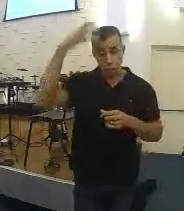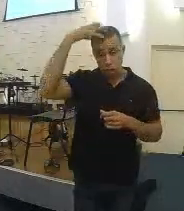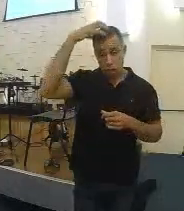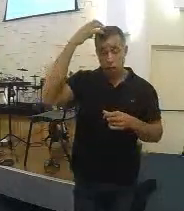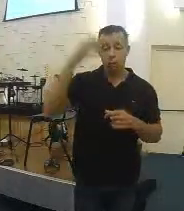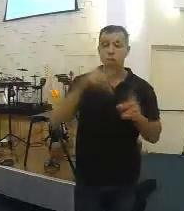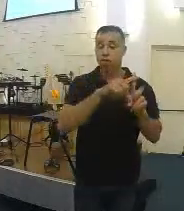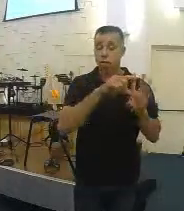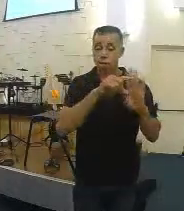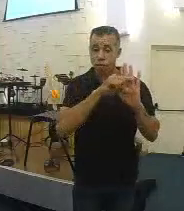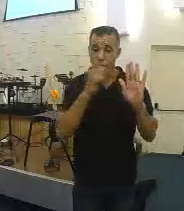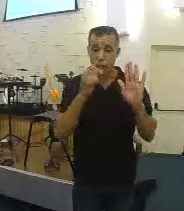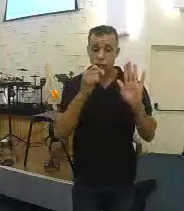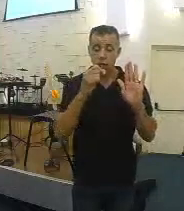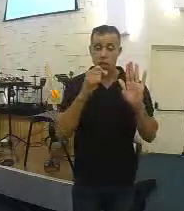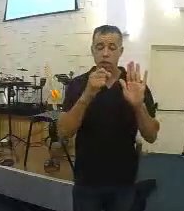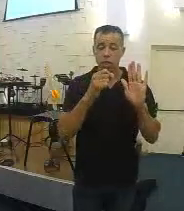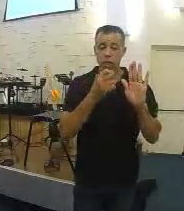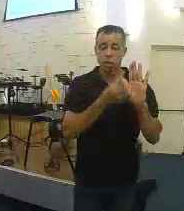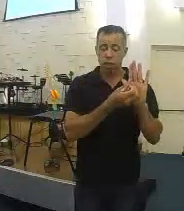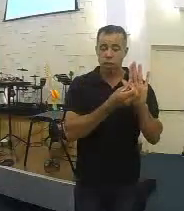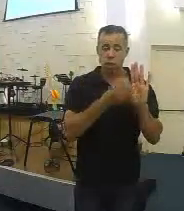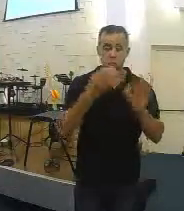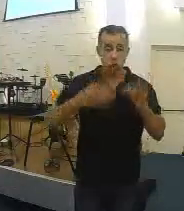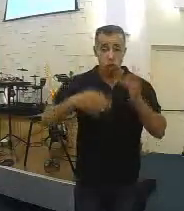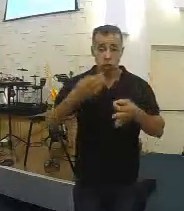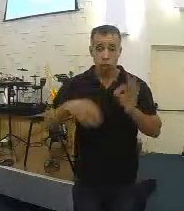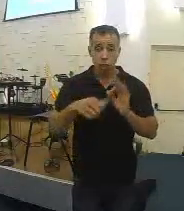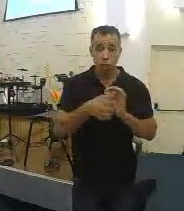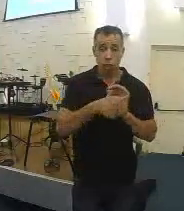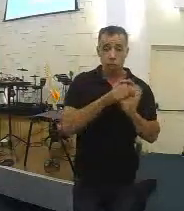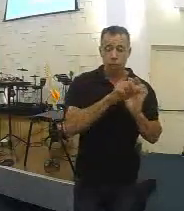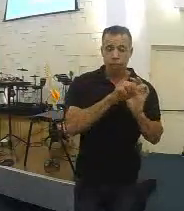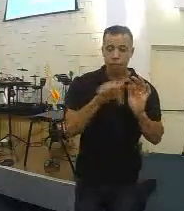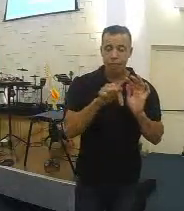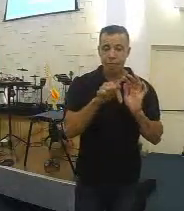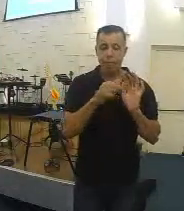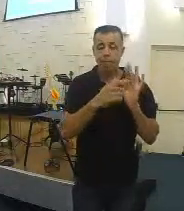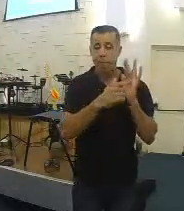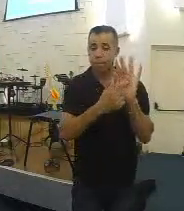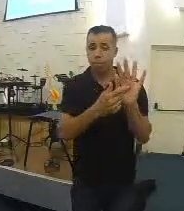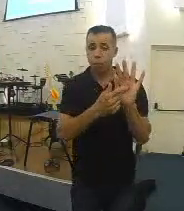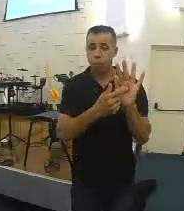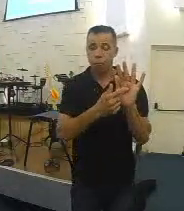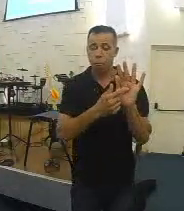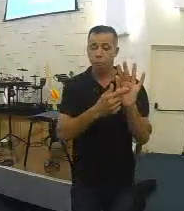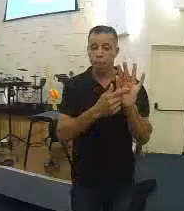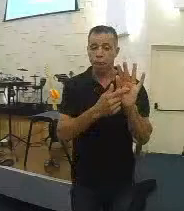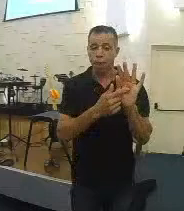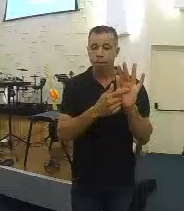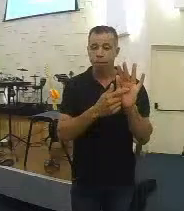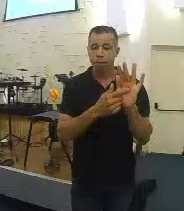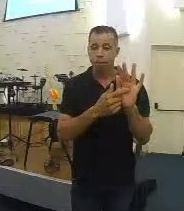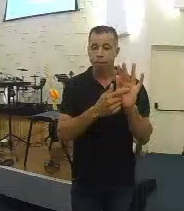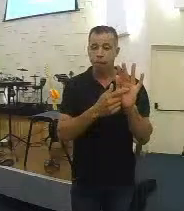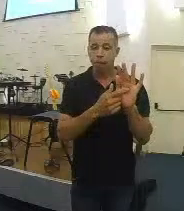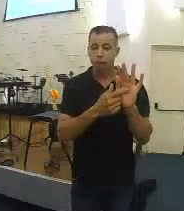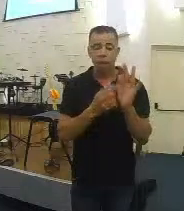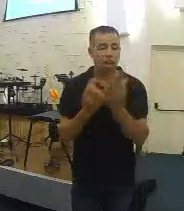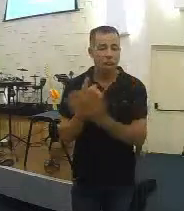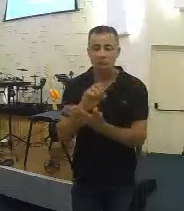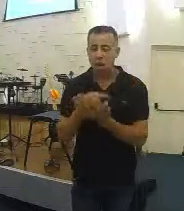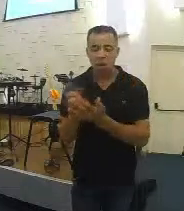versículo 6, Juízes 17, verso 6, quando a palavra de Deus diz isso: cada qual fazia o que achava mais